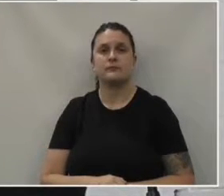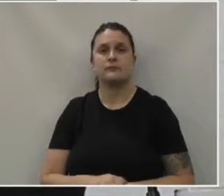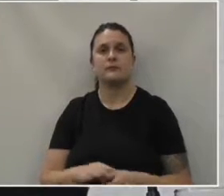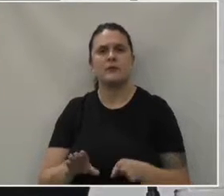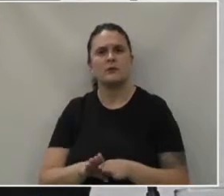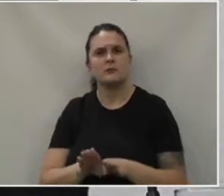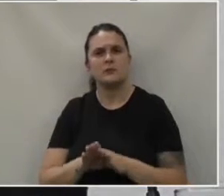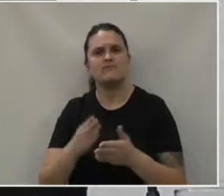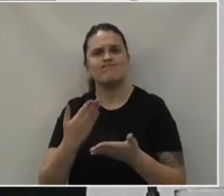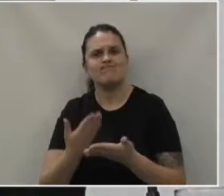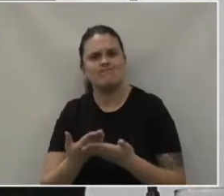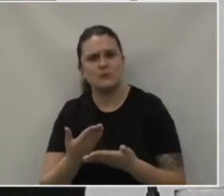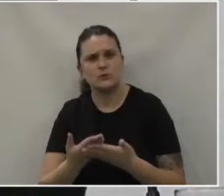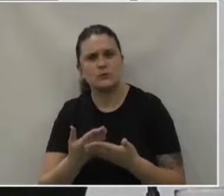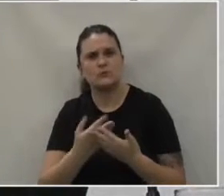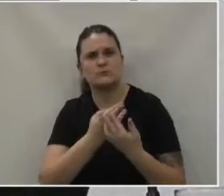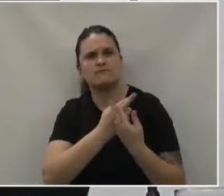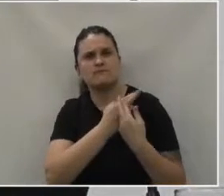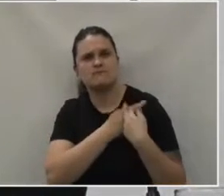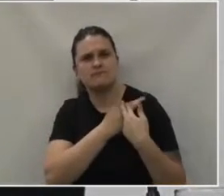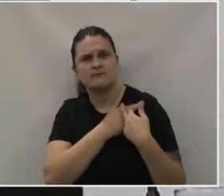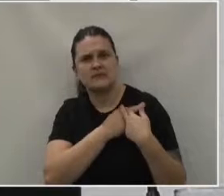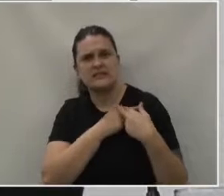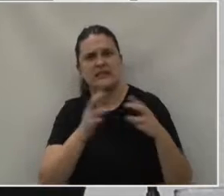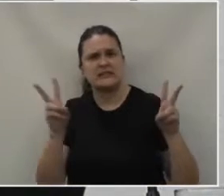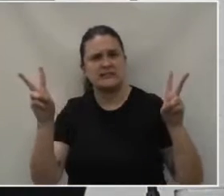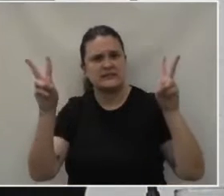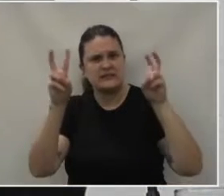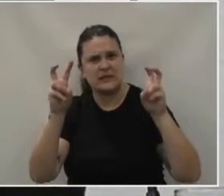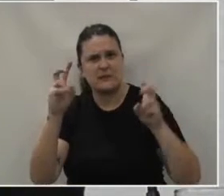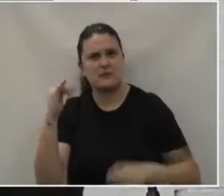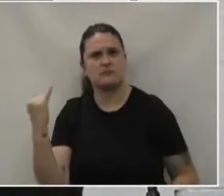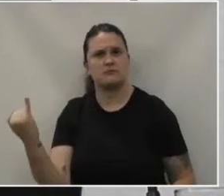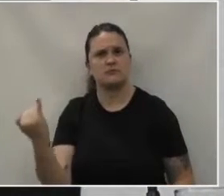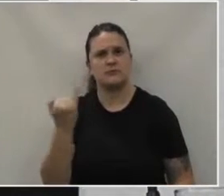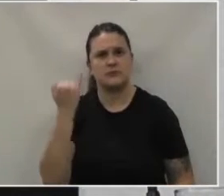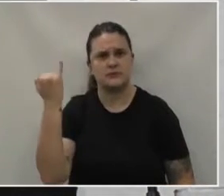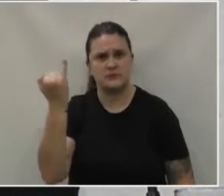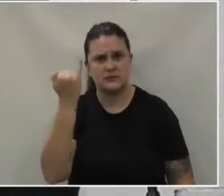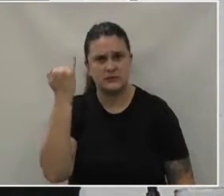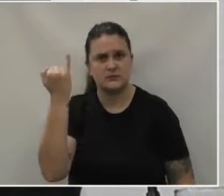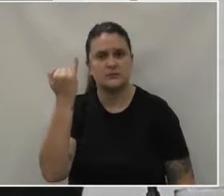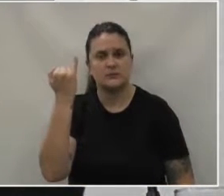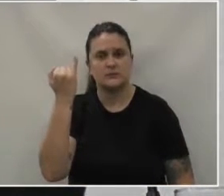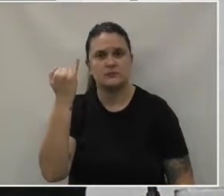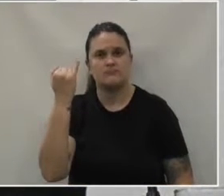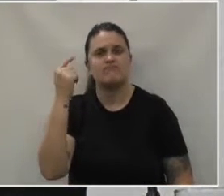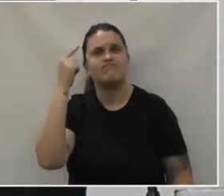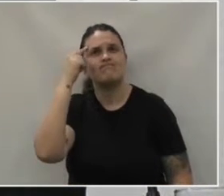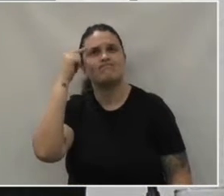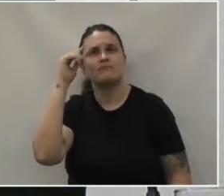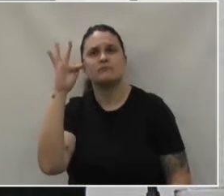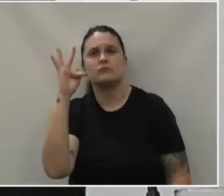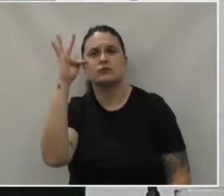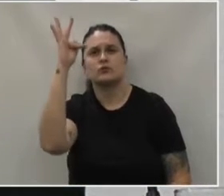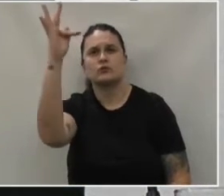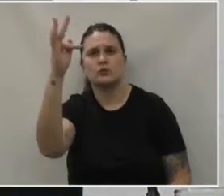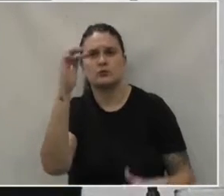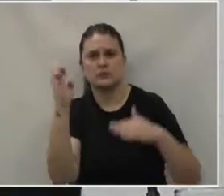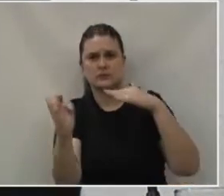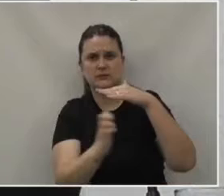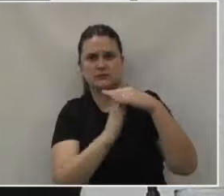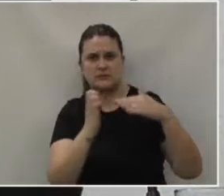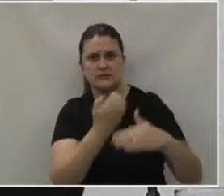pelo estudo responsável de um tema tão importante quanto ao futuro dessa empresa